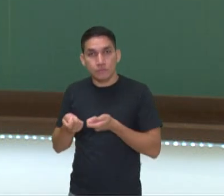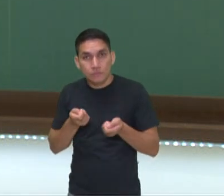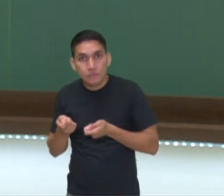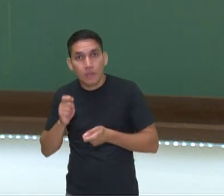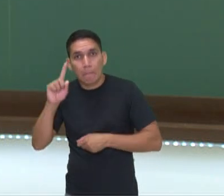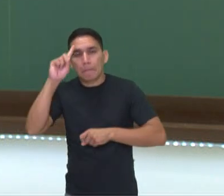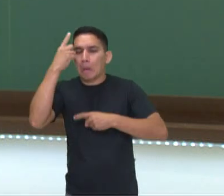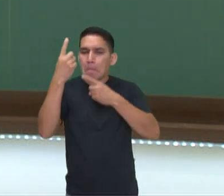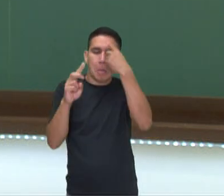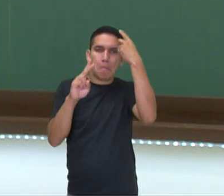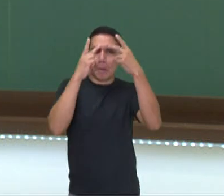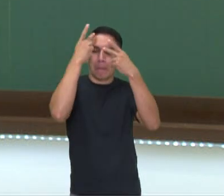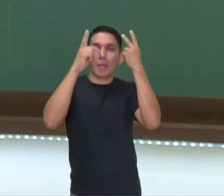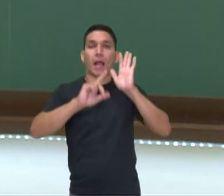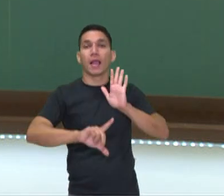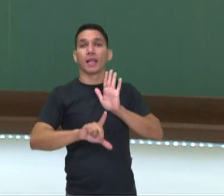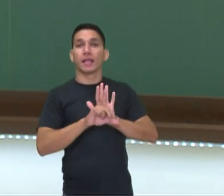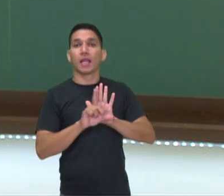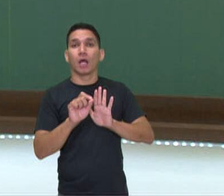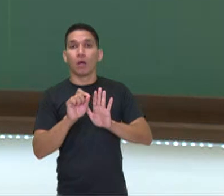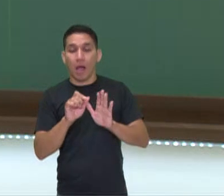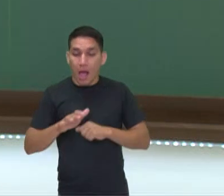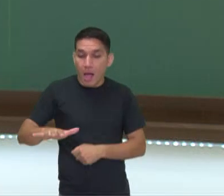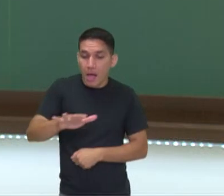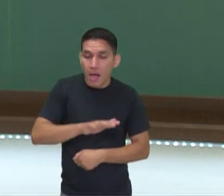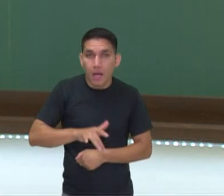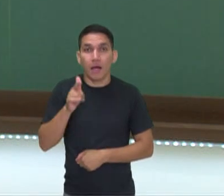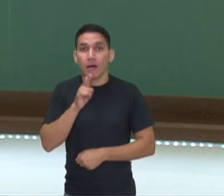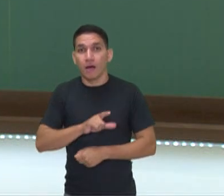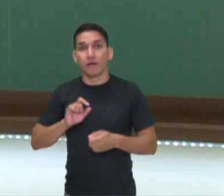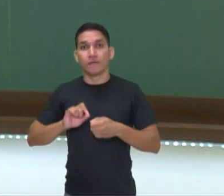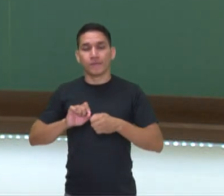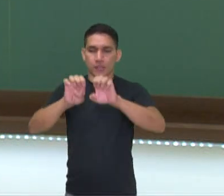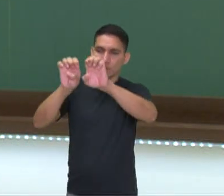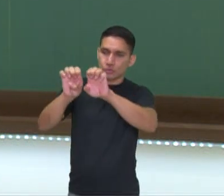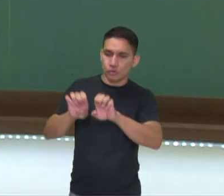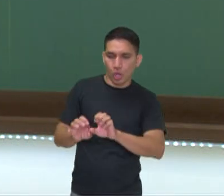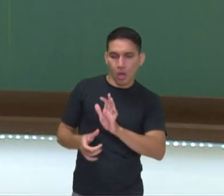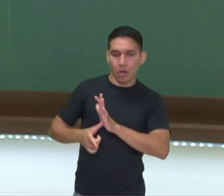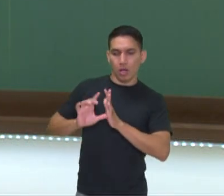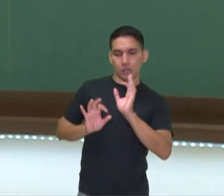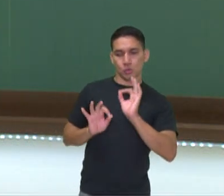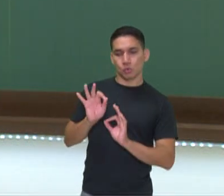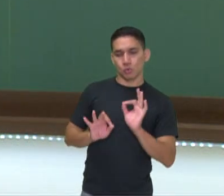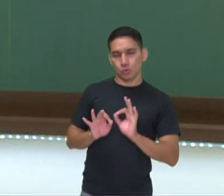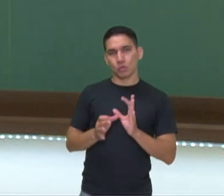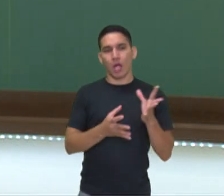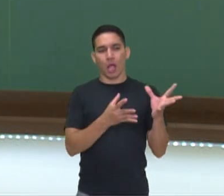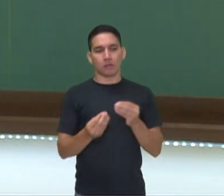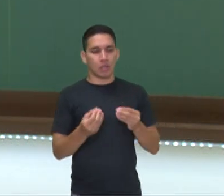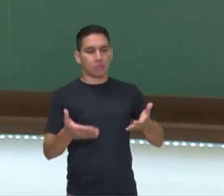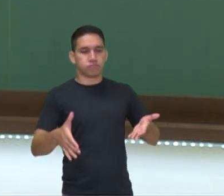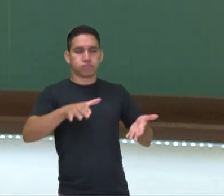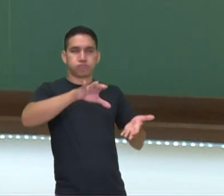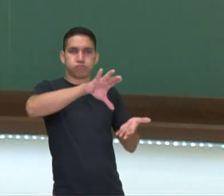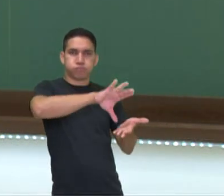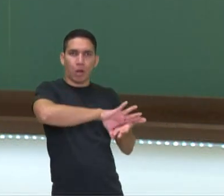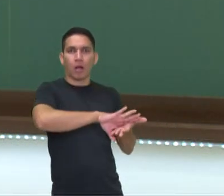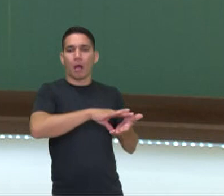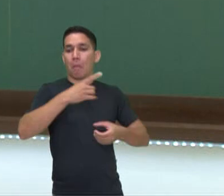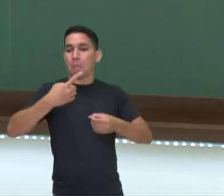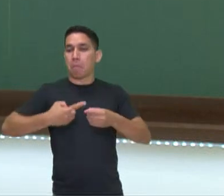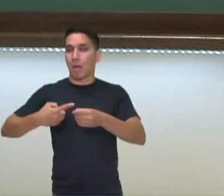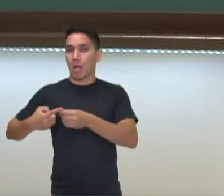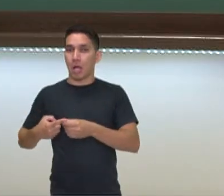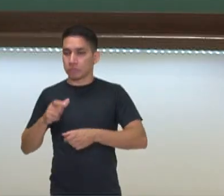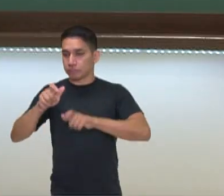criando leis para que estas áreas venham a dispor de uma infraestrutura adequada para receber os resíduos da população.